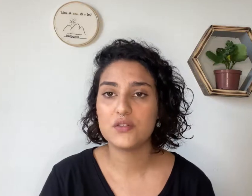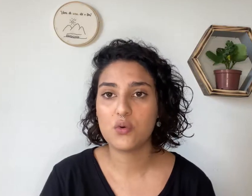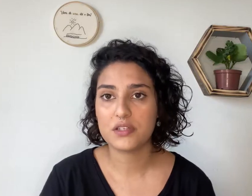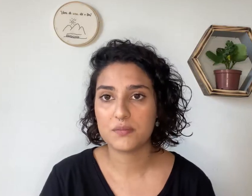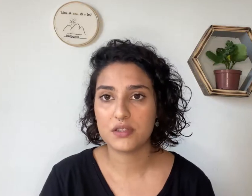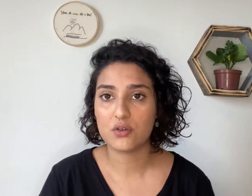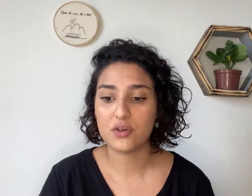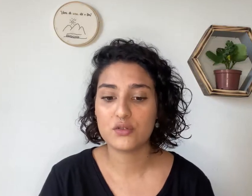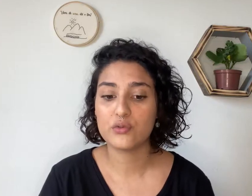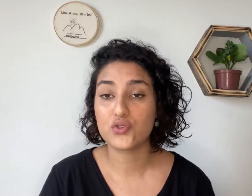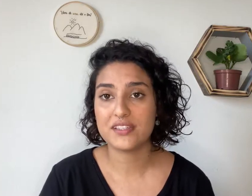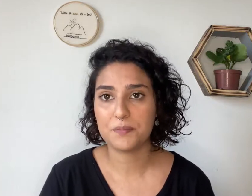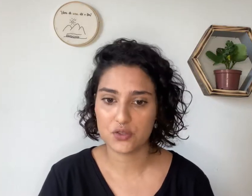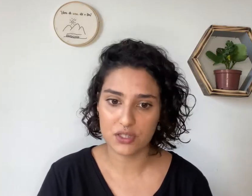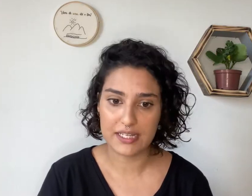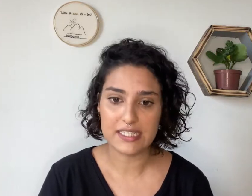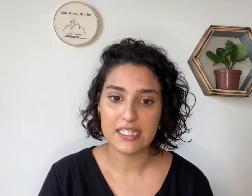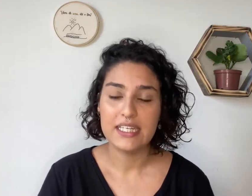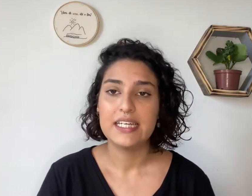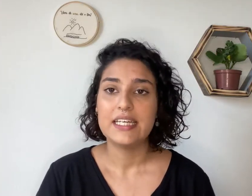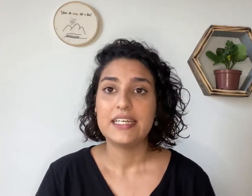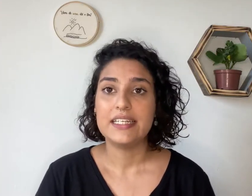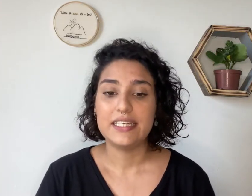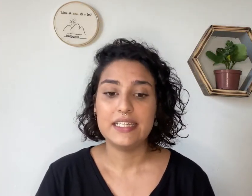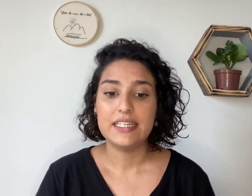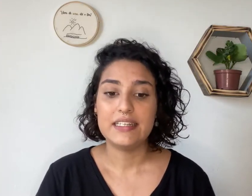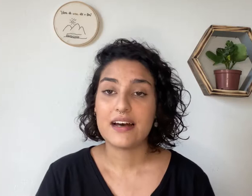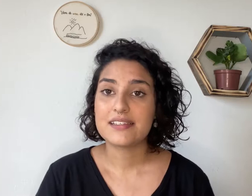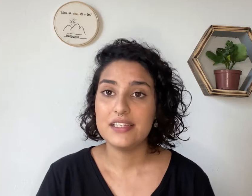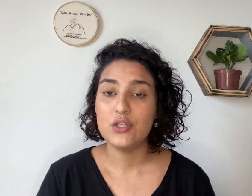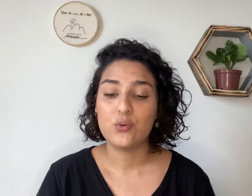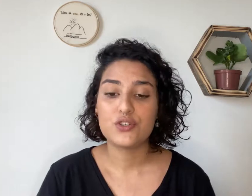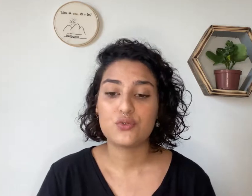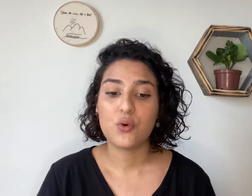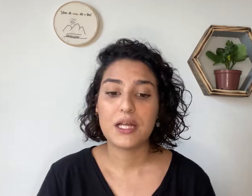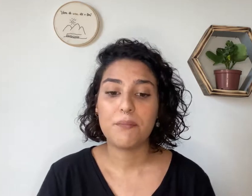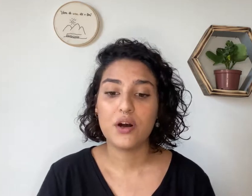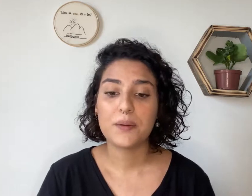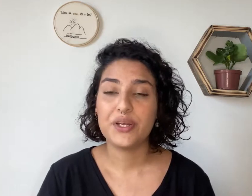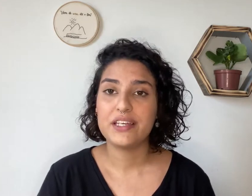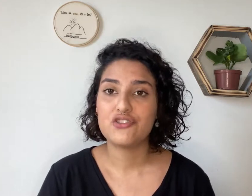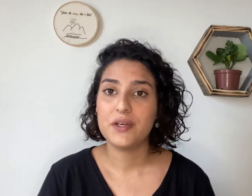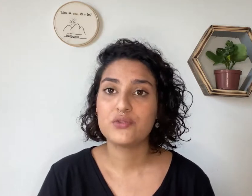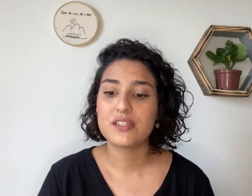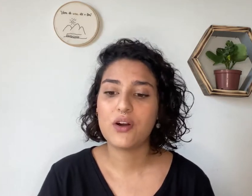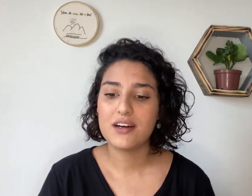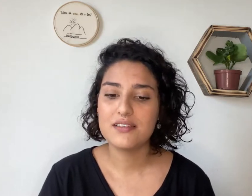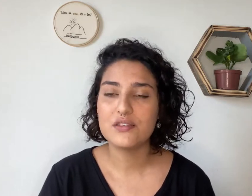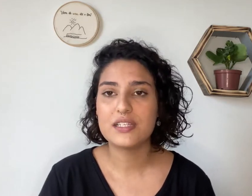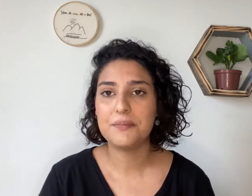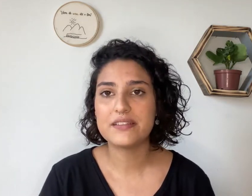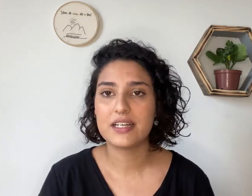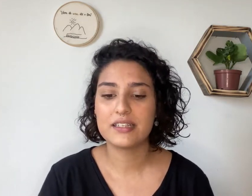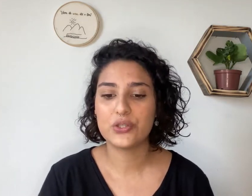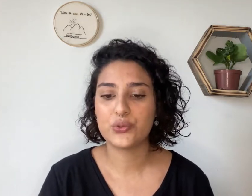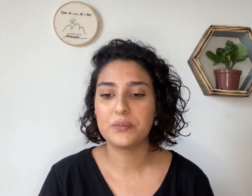mais incisivos quanto às soluções habitacionais. E assim, o estudo colabora para o entendimento dos alcances e